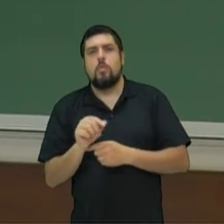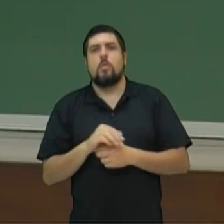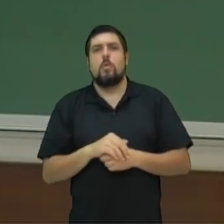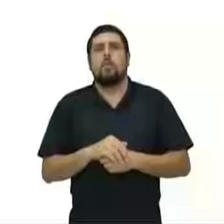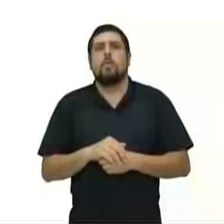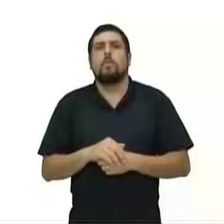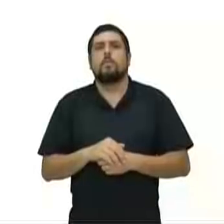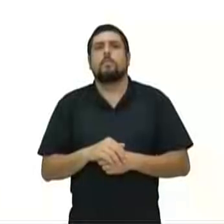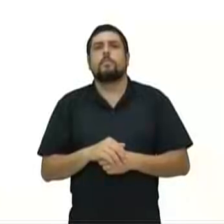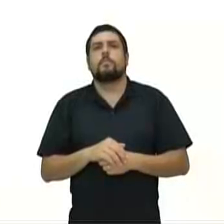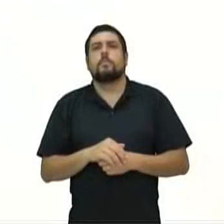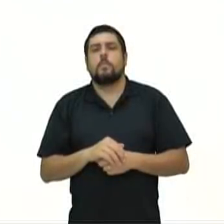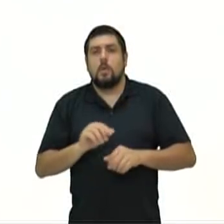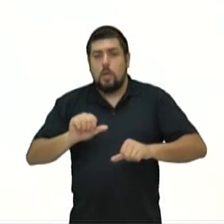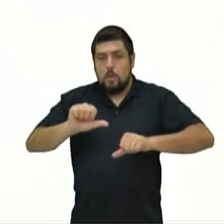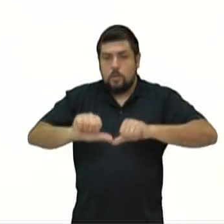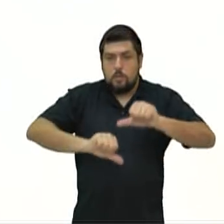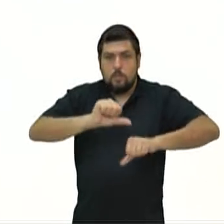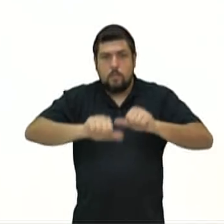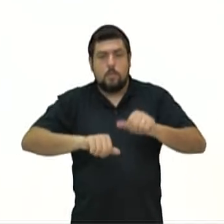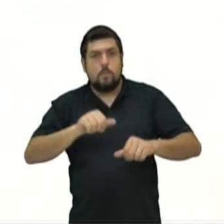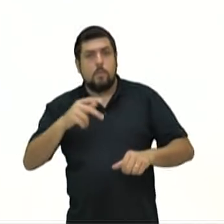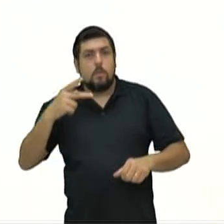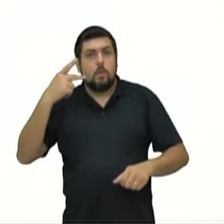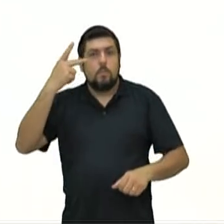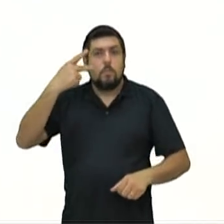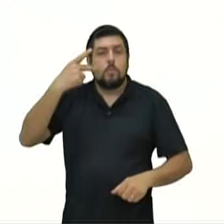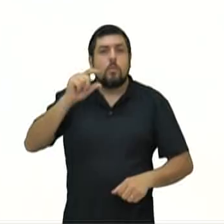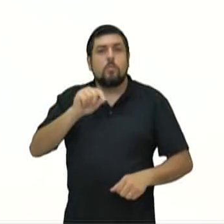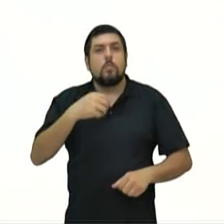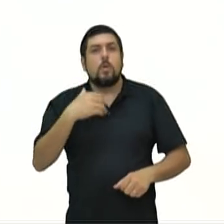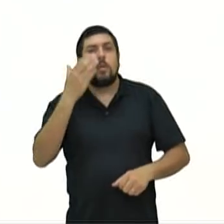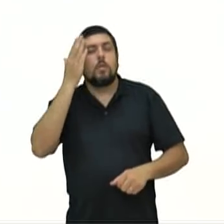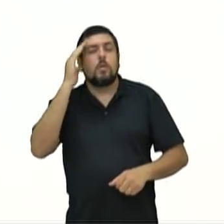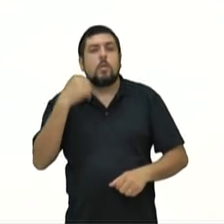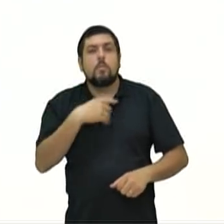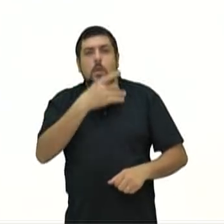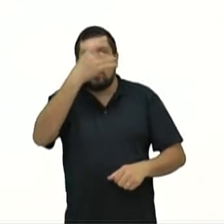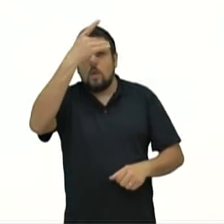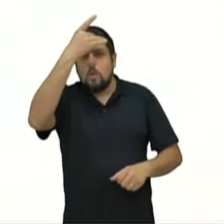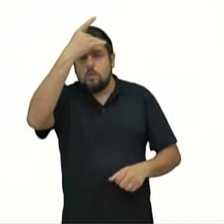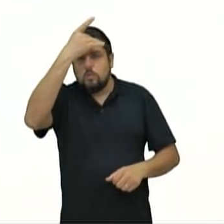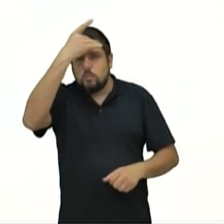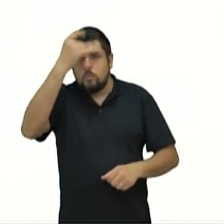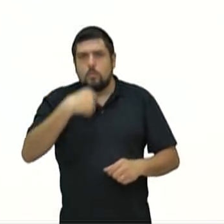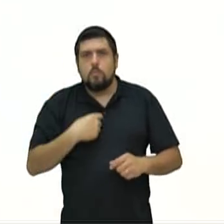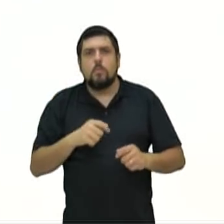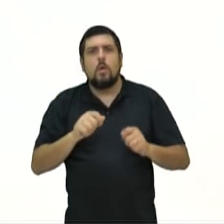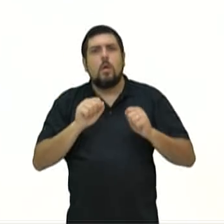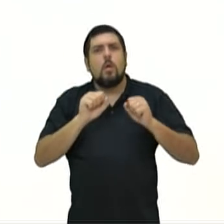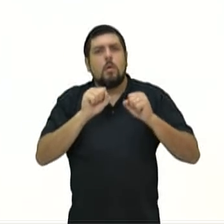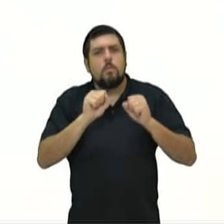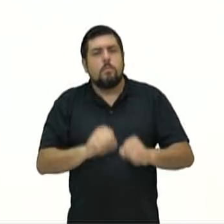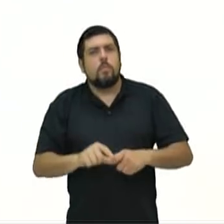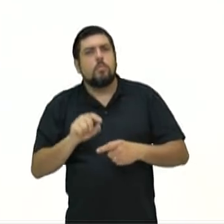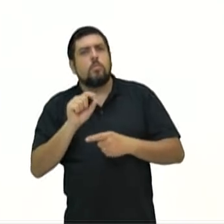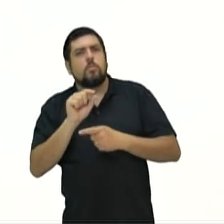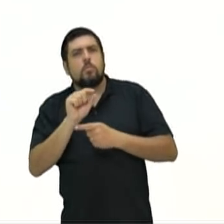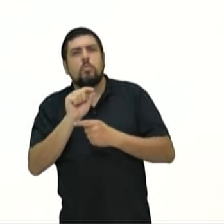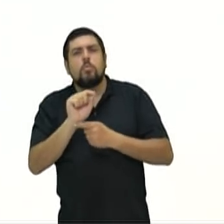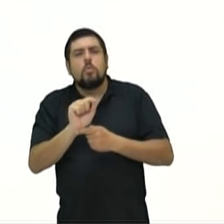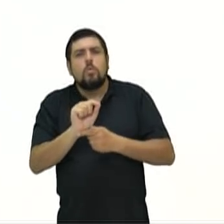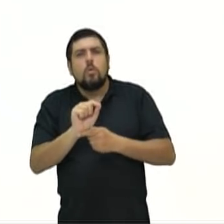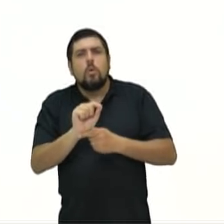certo? Transformação política, sabendo a aptidão cognitiva do indivíduo, isso pode catapultar, empurrar com força